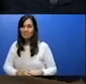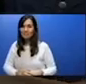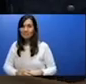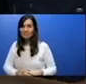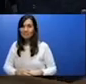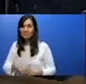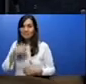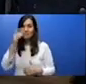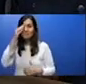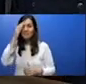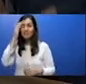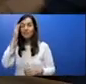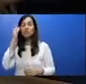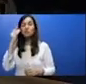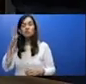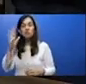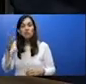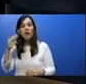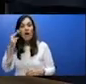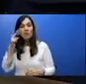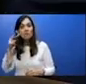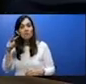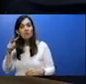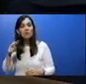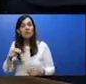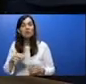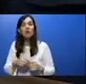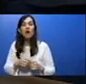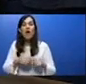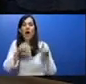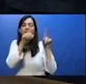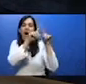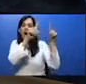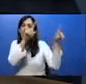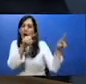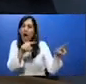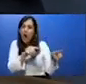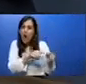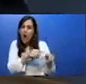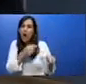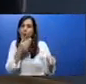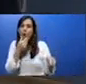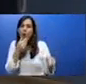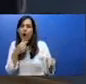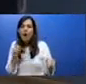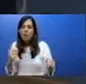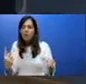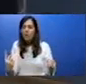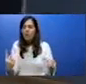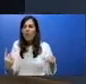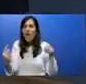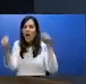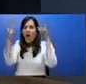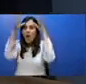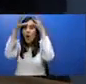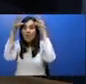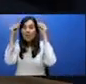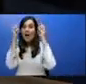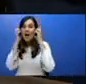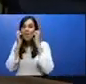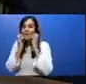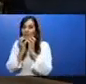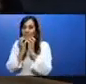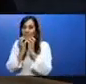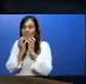Então, como nós já vimos um pouquinho sobre as obras do Leonardo da Vinci, sobre a vida dele,